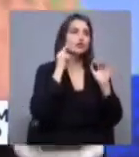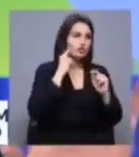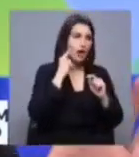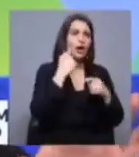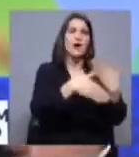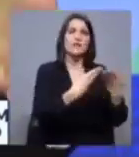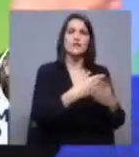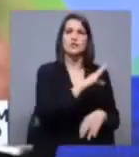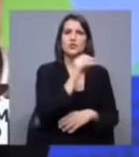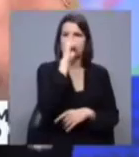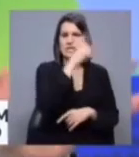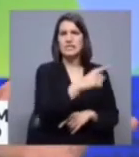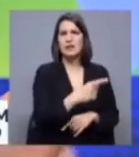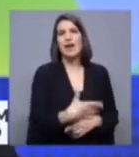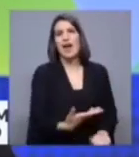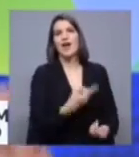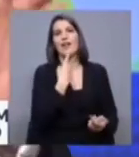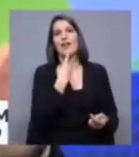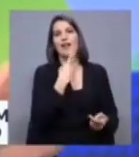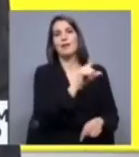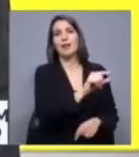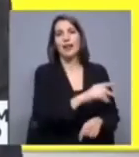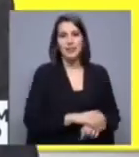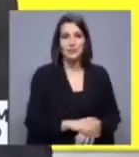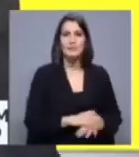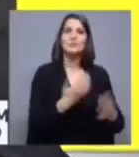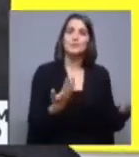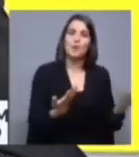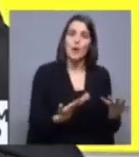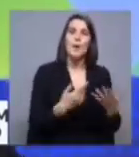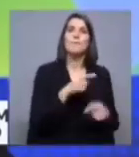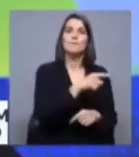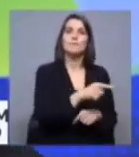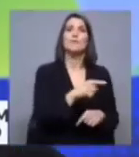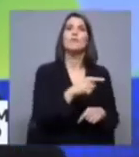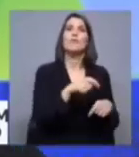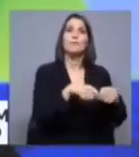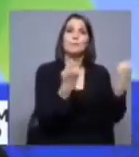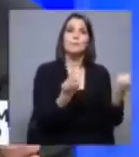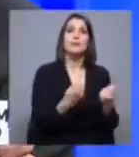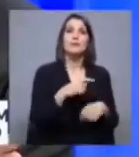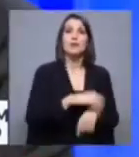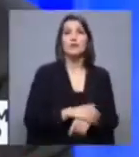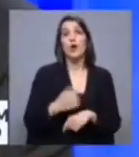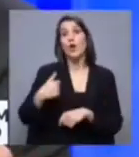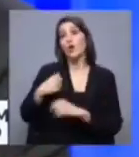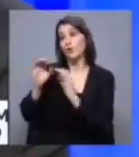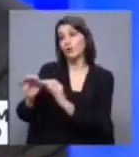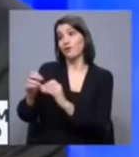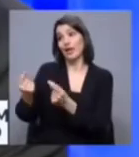para isso. E o João sabe isso muito bem, está aqui a fazer demagogia barata. Agora, um partido que diz que é contra